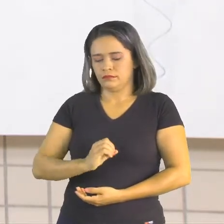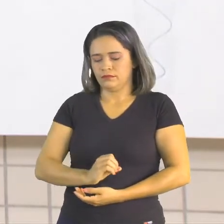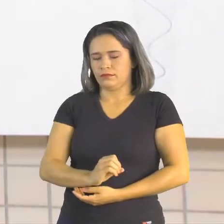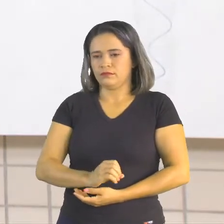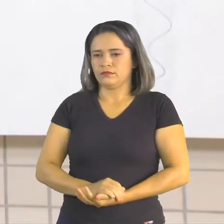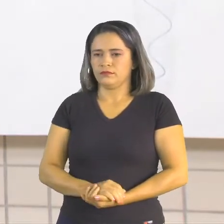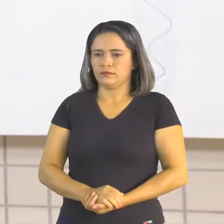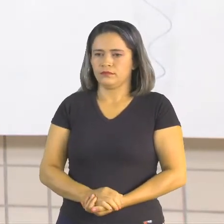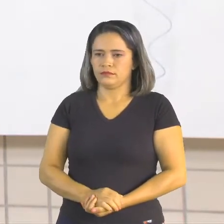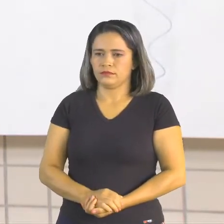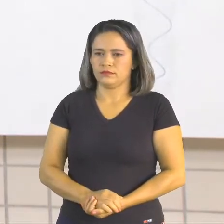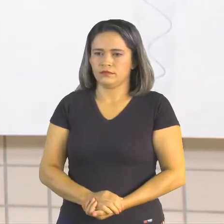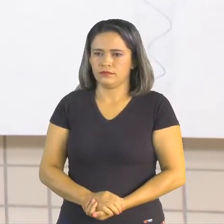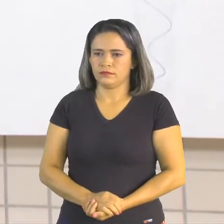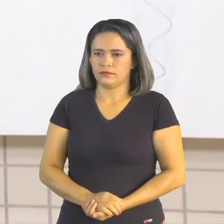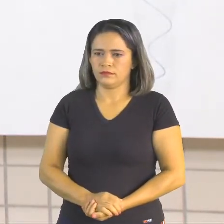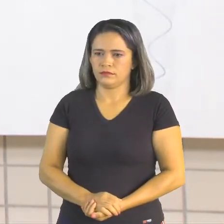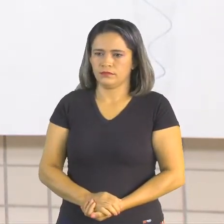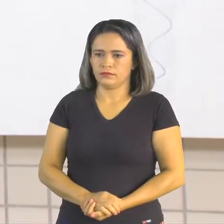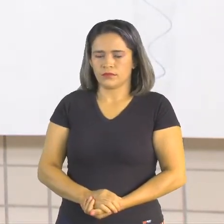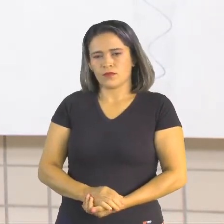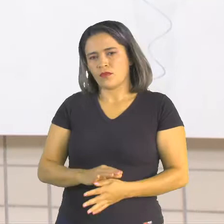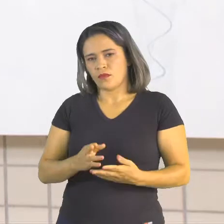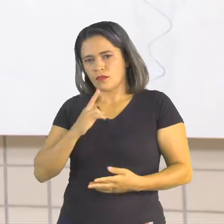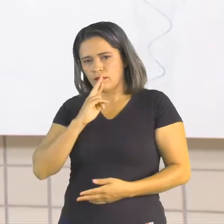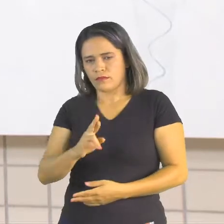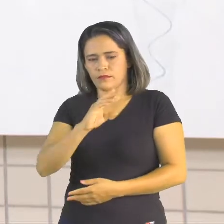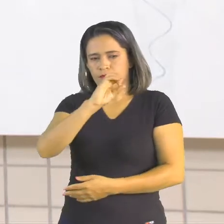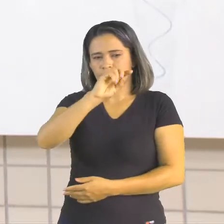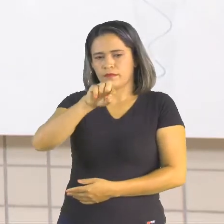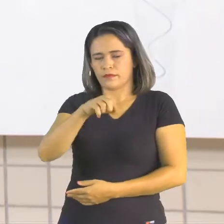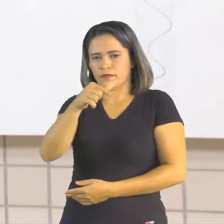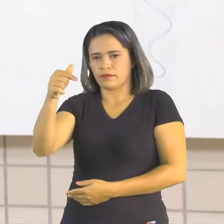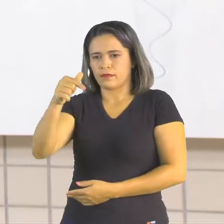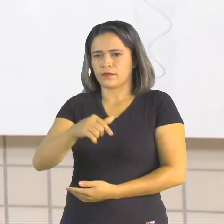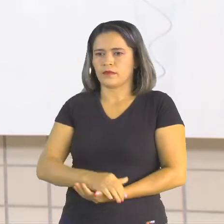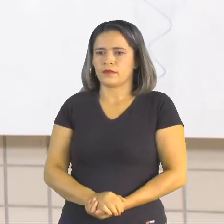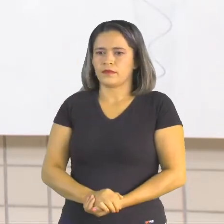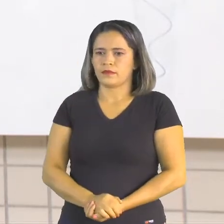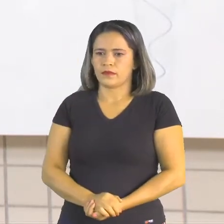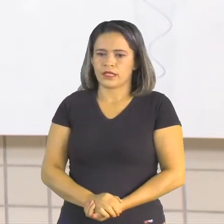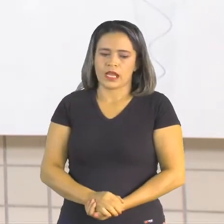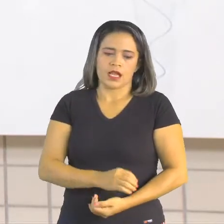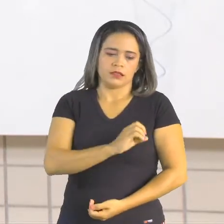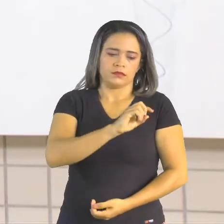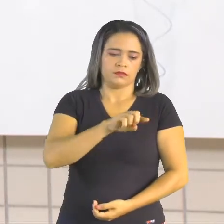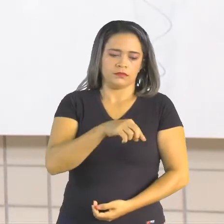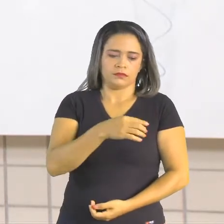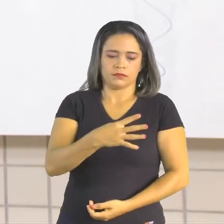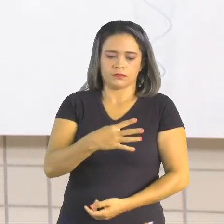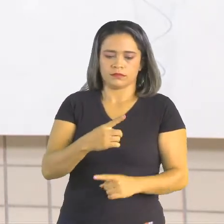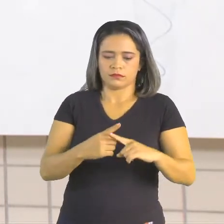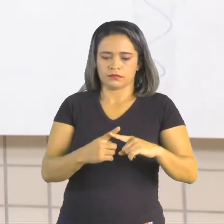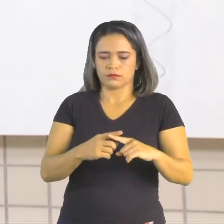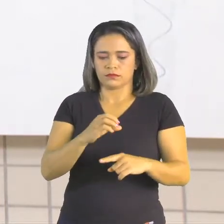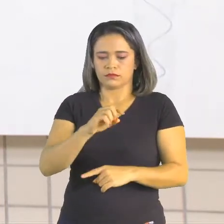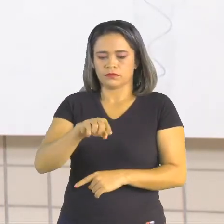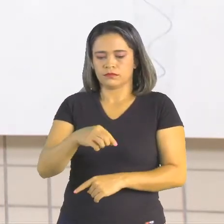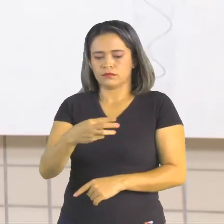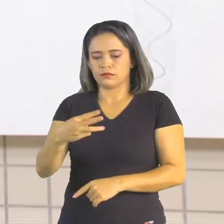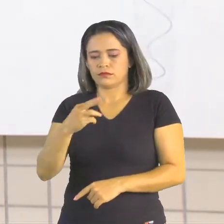0. Ou seja, 0,7. 4 décimos mais 3 décimos,